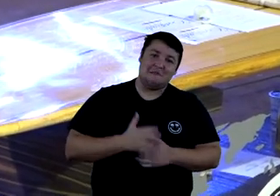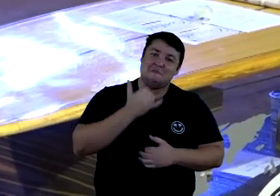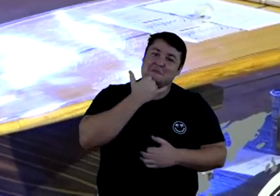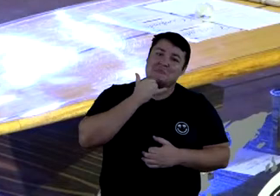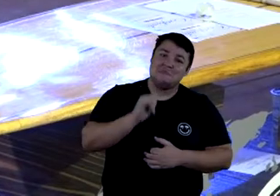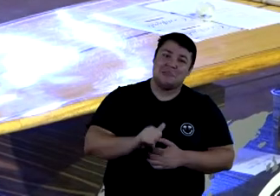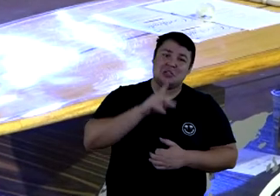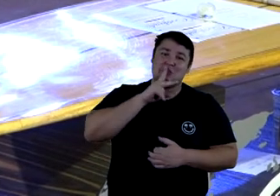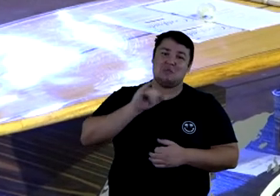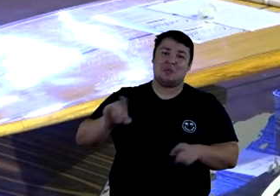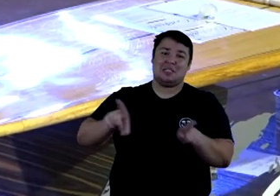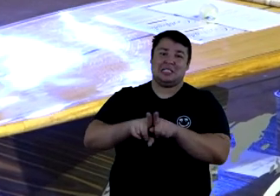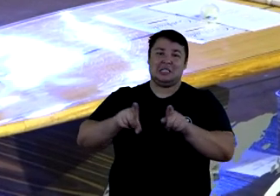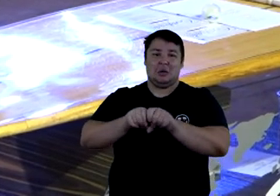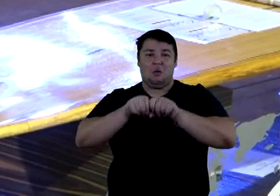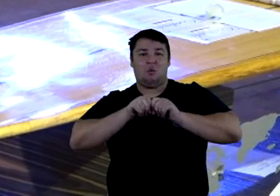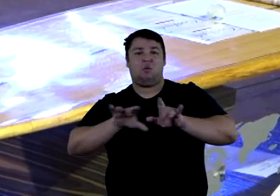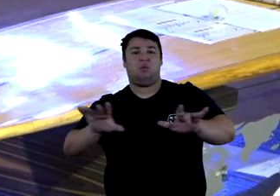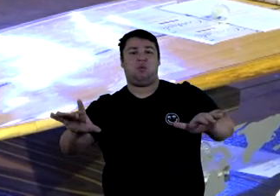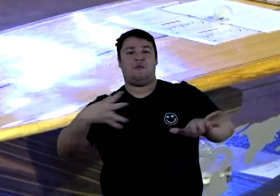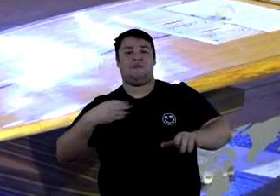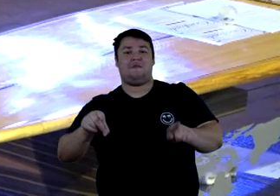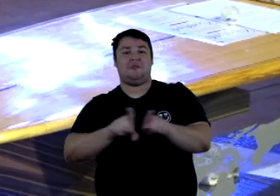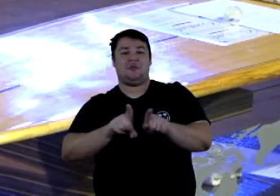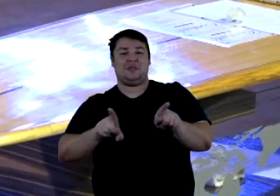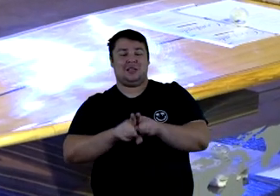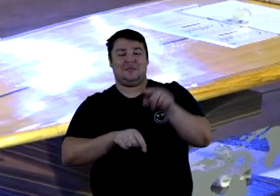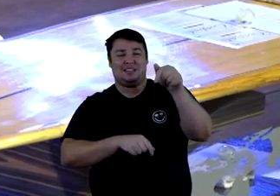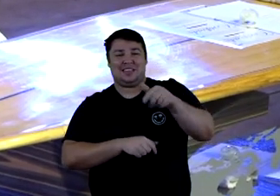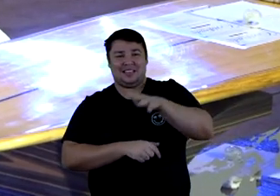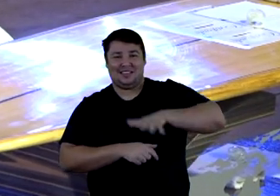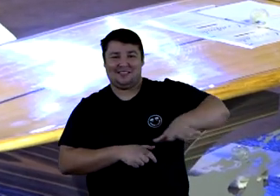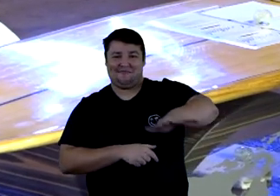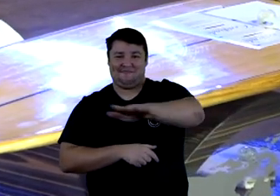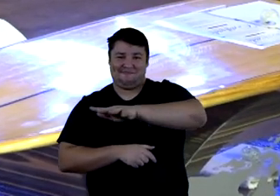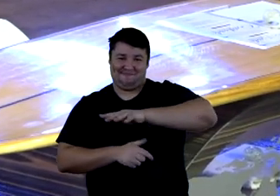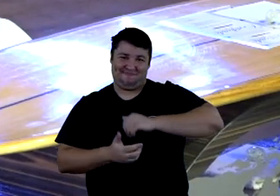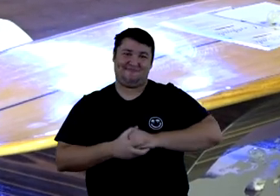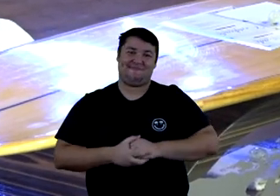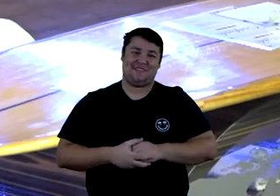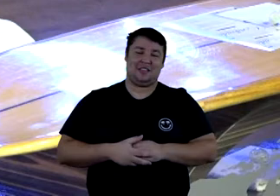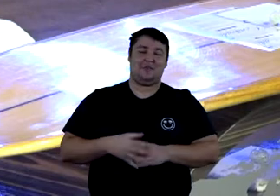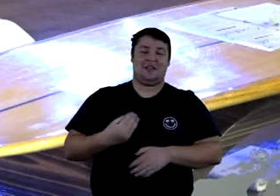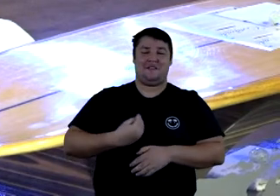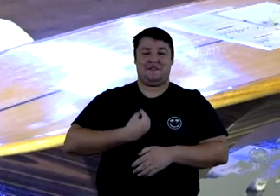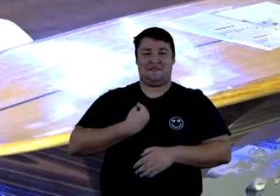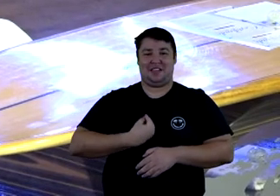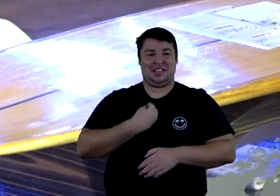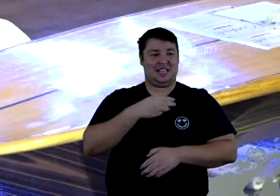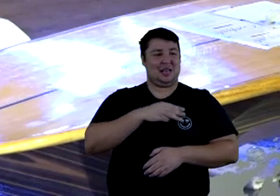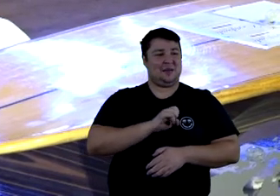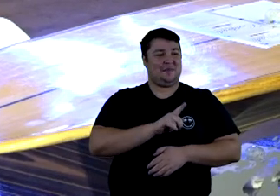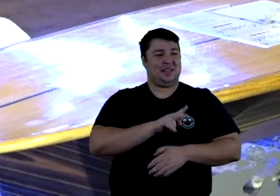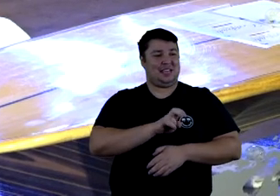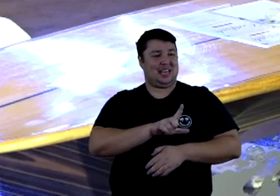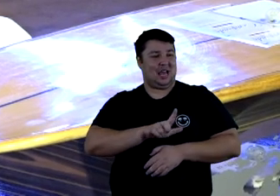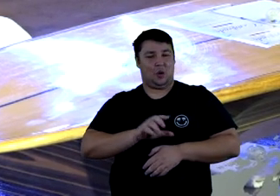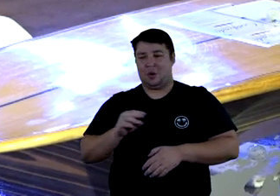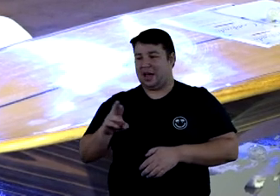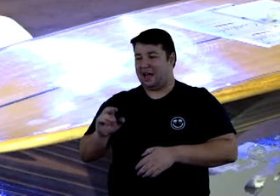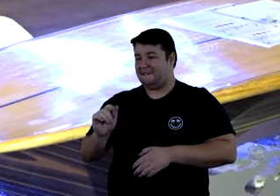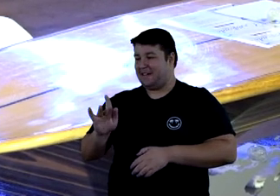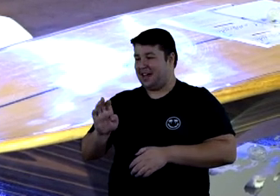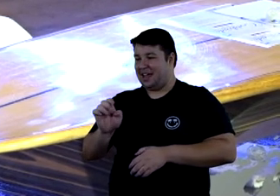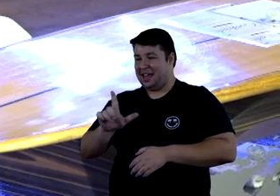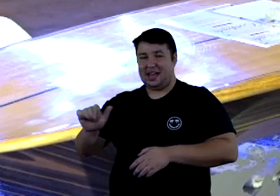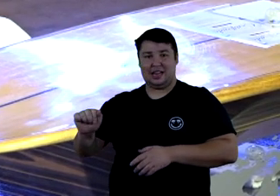casal, e essa graça se estende sobre os filhos que aqui estão, sobre a vida do Miguel e da Rafaela. Nós oramos